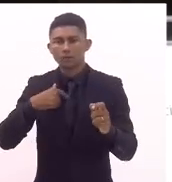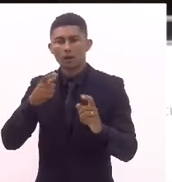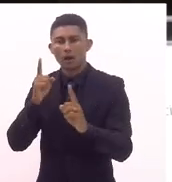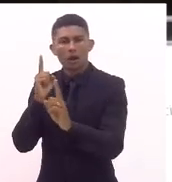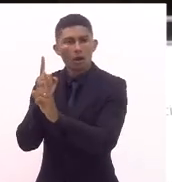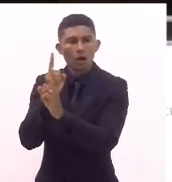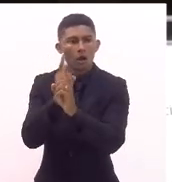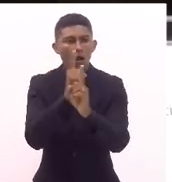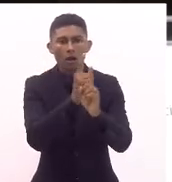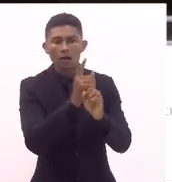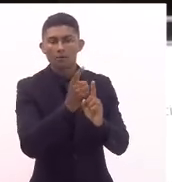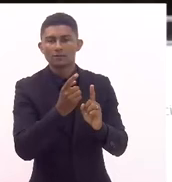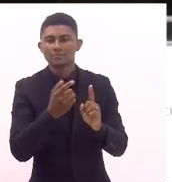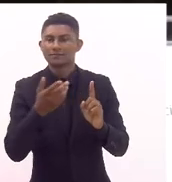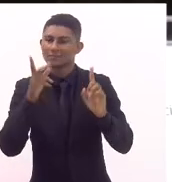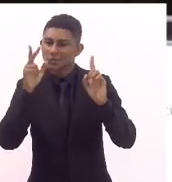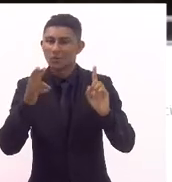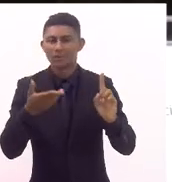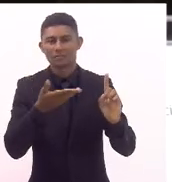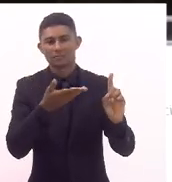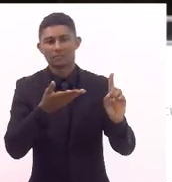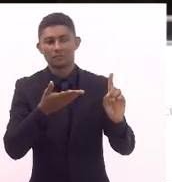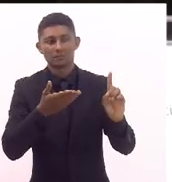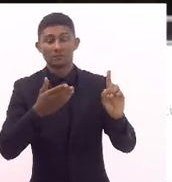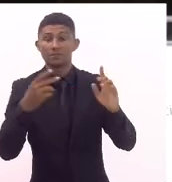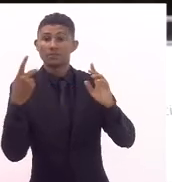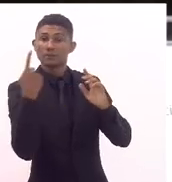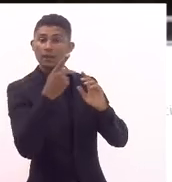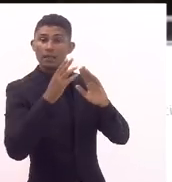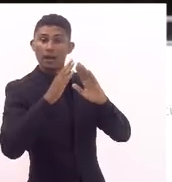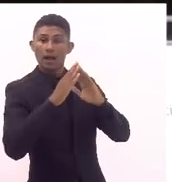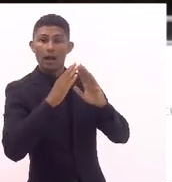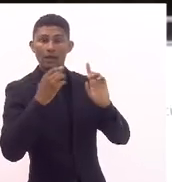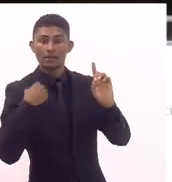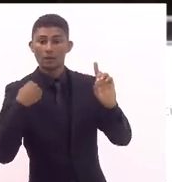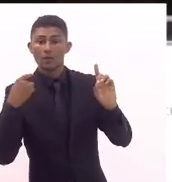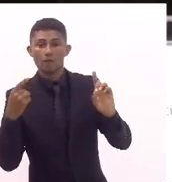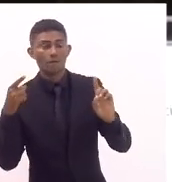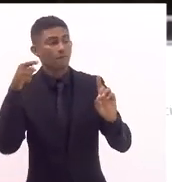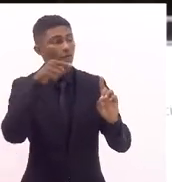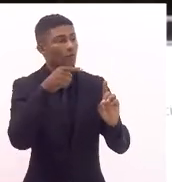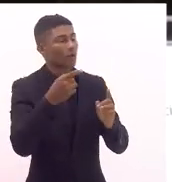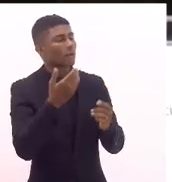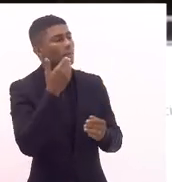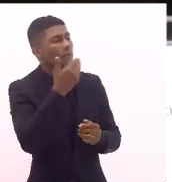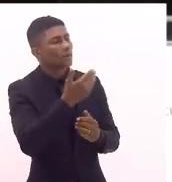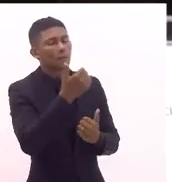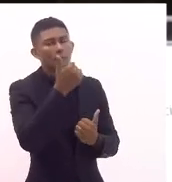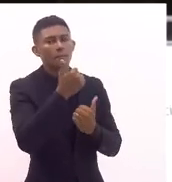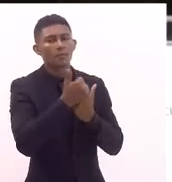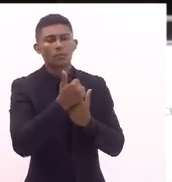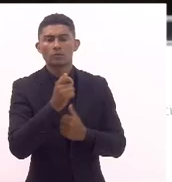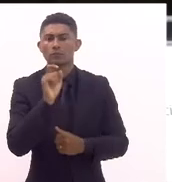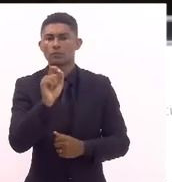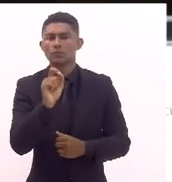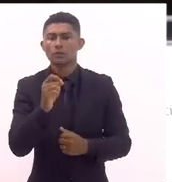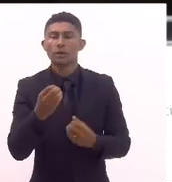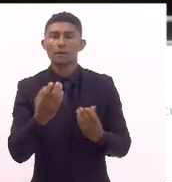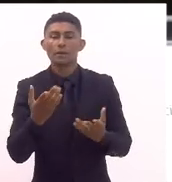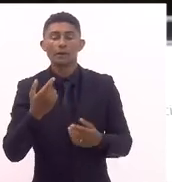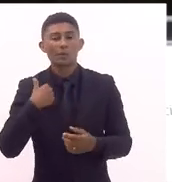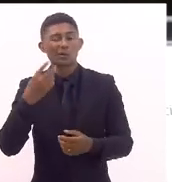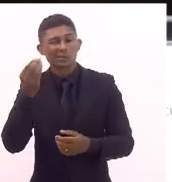Benedita da Silva e uma vez na casa da ver né eu fui pedir o apoio dela ainda para disputar a primeira vez